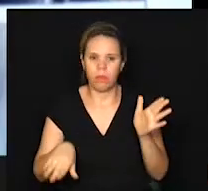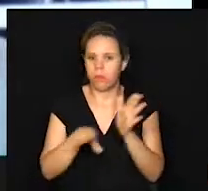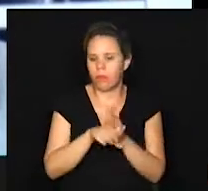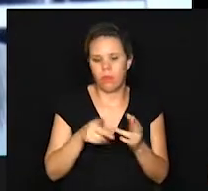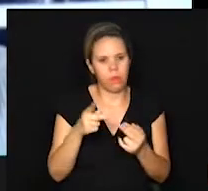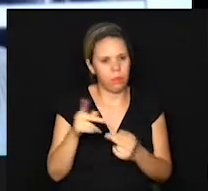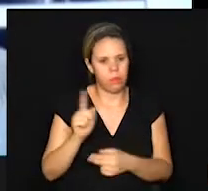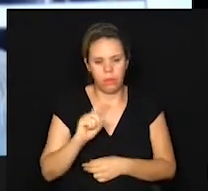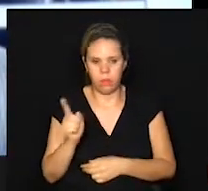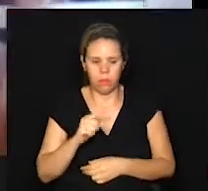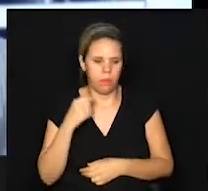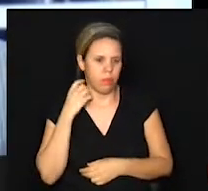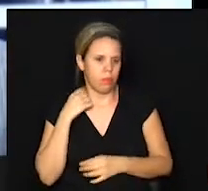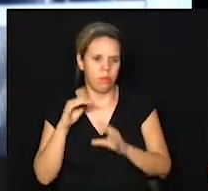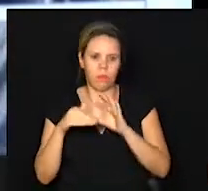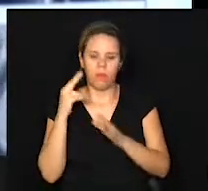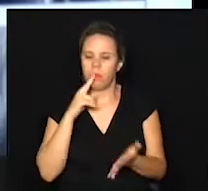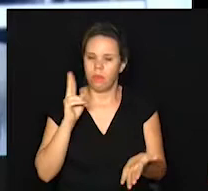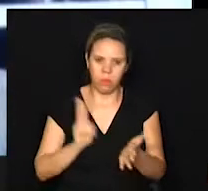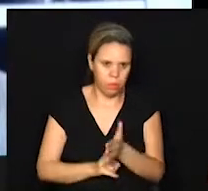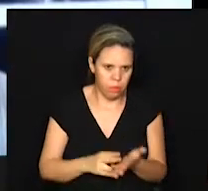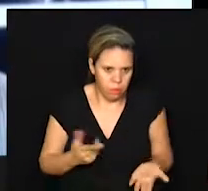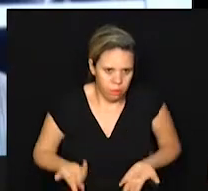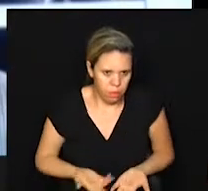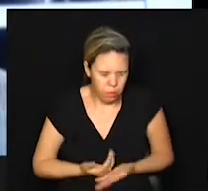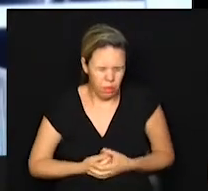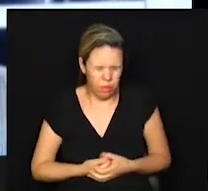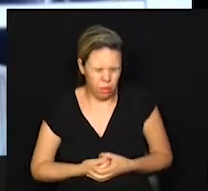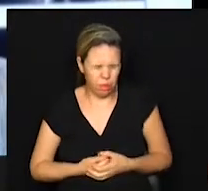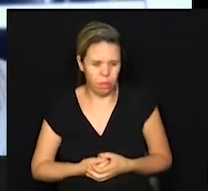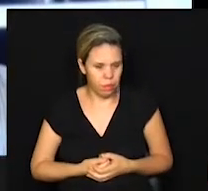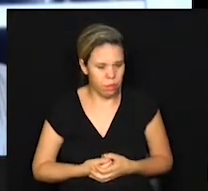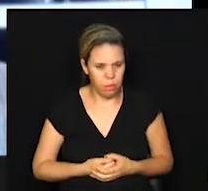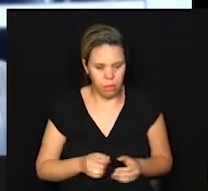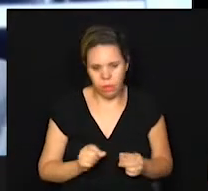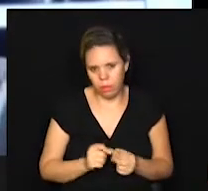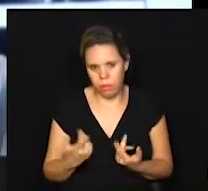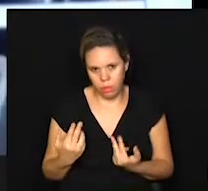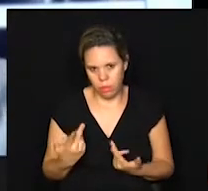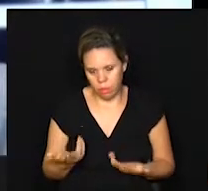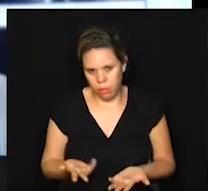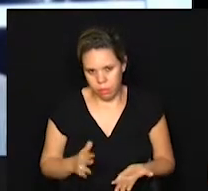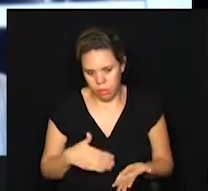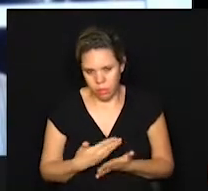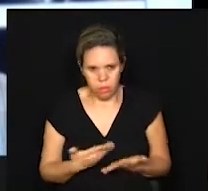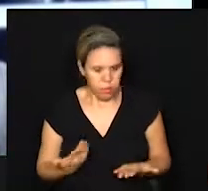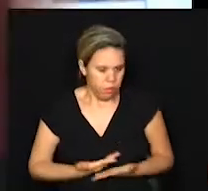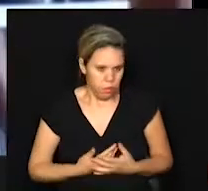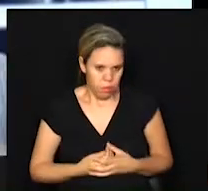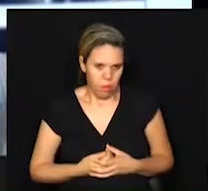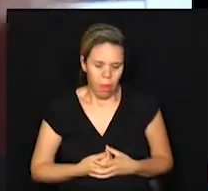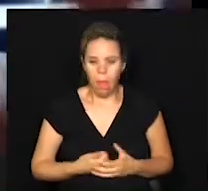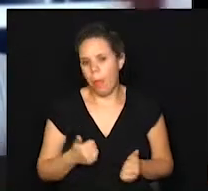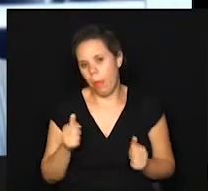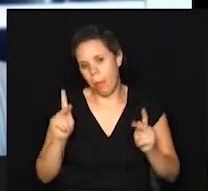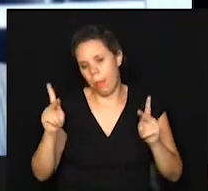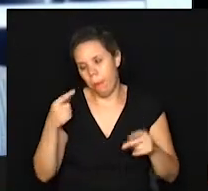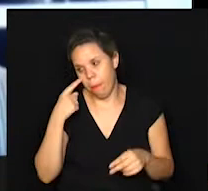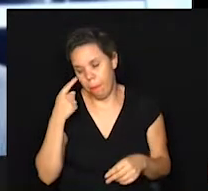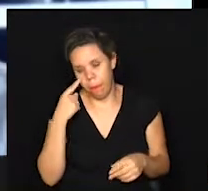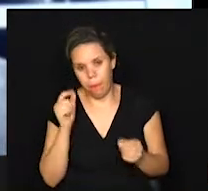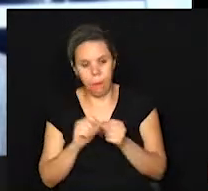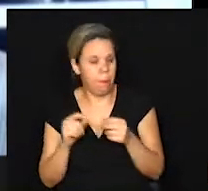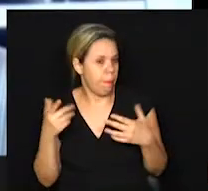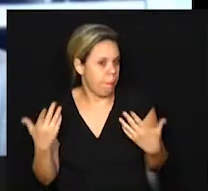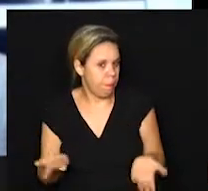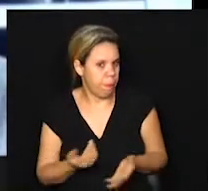me envia por correio, telegrama, como vocês têm feito, né, a praxe até agora. Aí lá, tá bom, eu vou ver como eu faço.